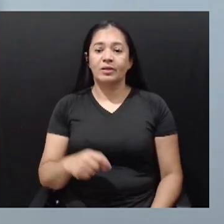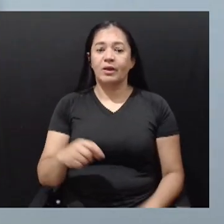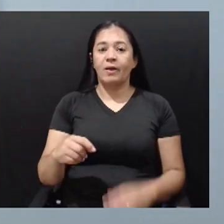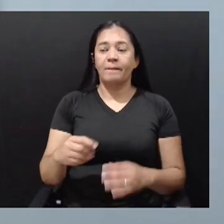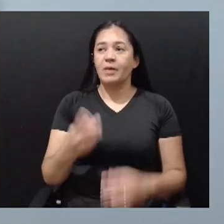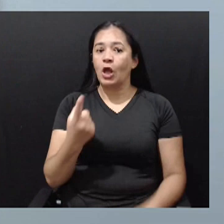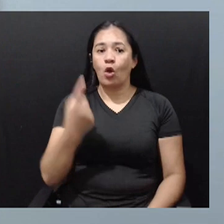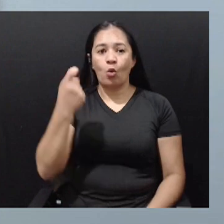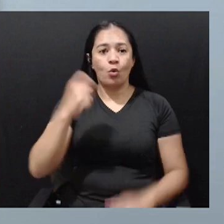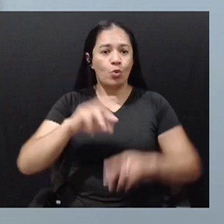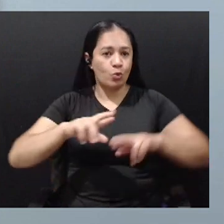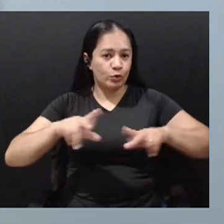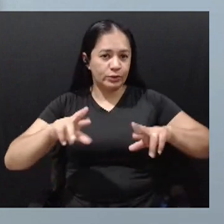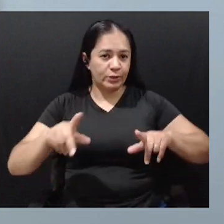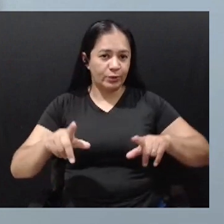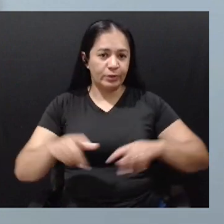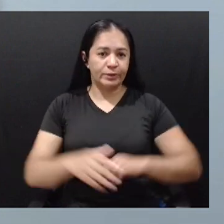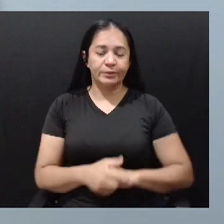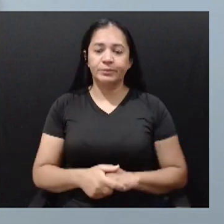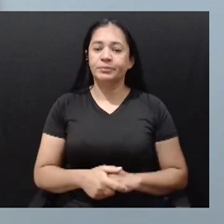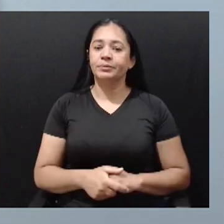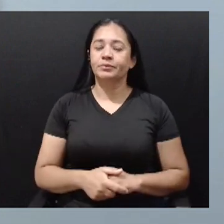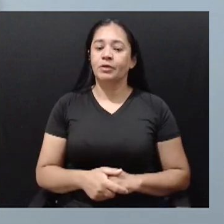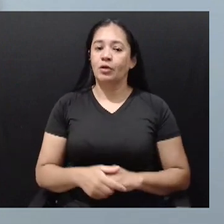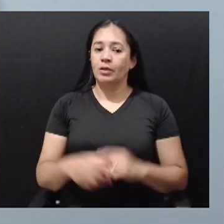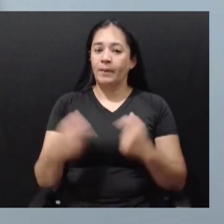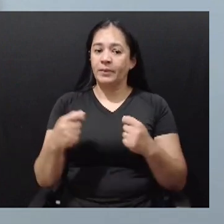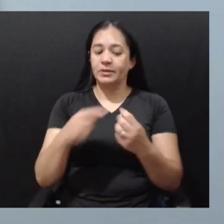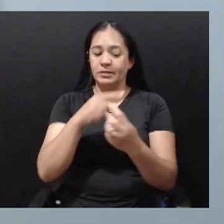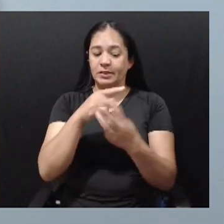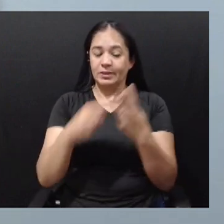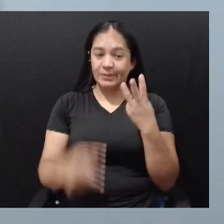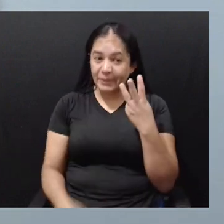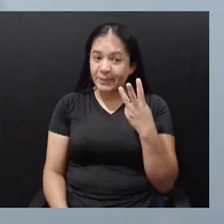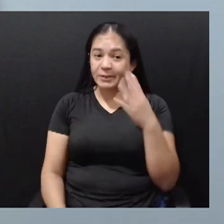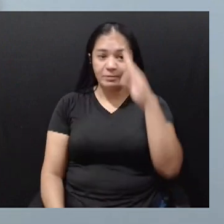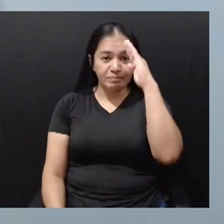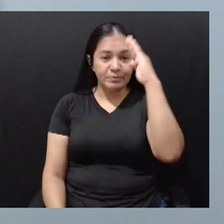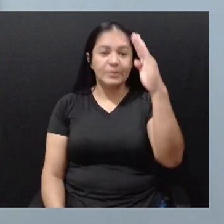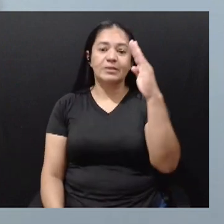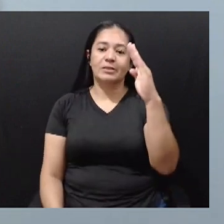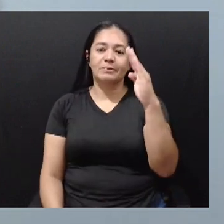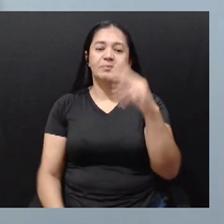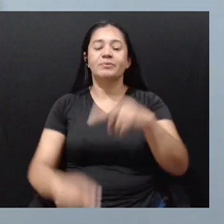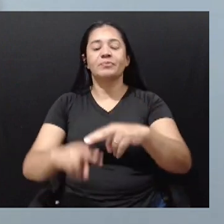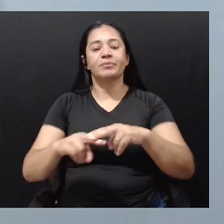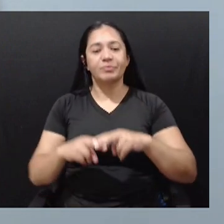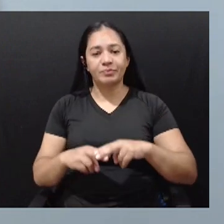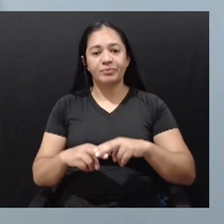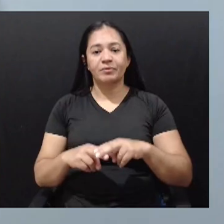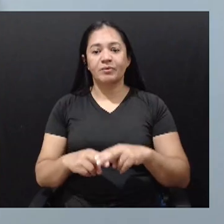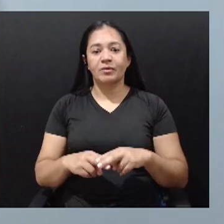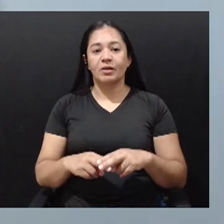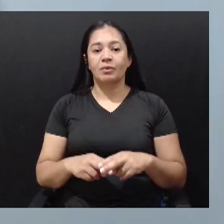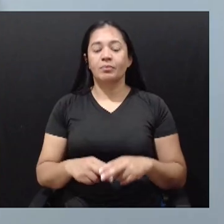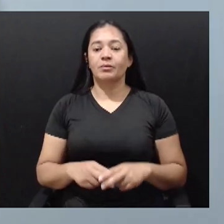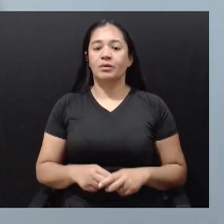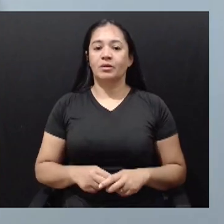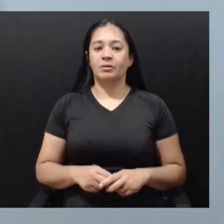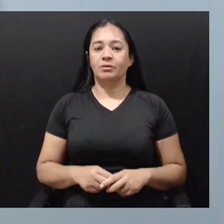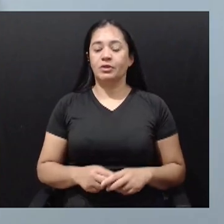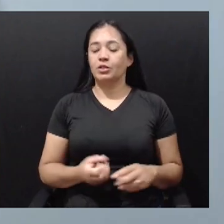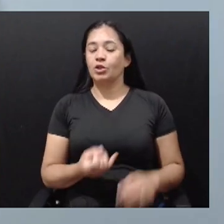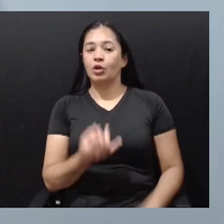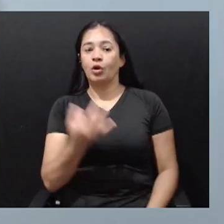DIU de progesterona. Então, você tem três mecanismos principais, por isso uma taxa tão elevada de